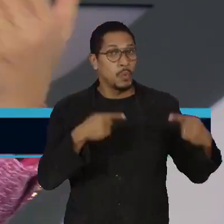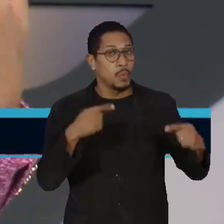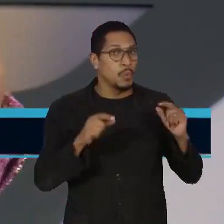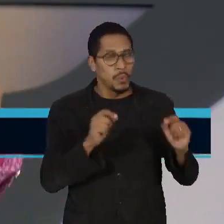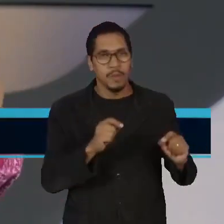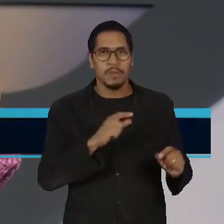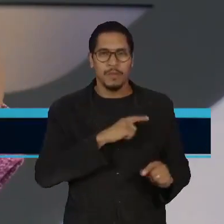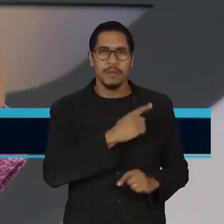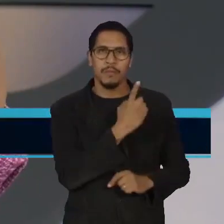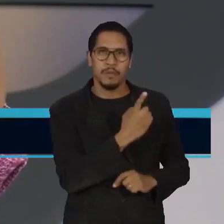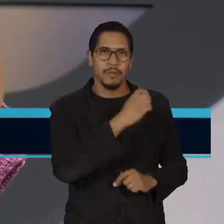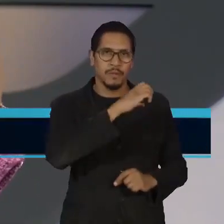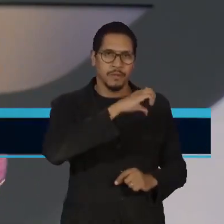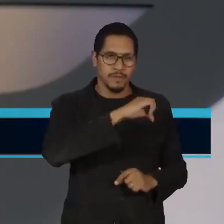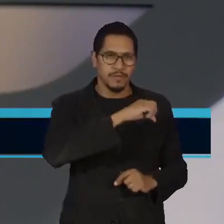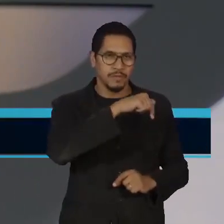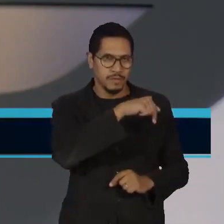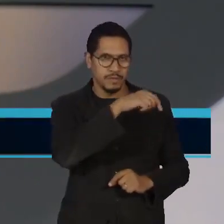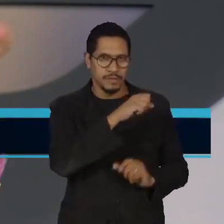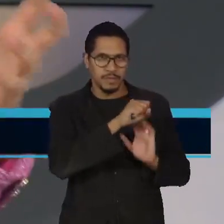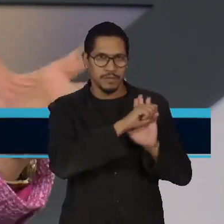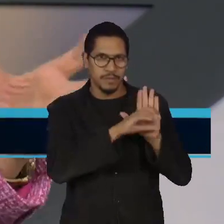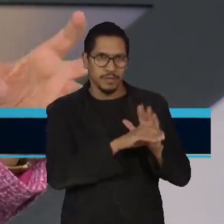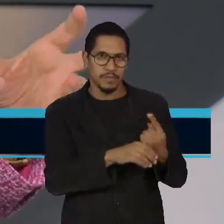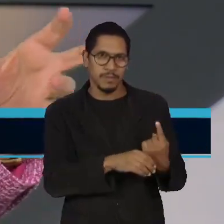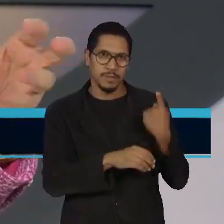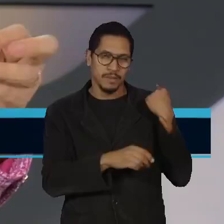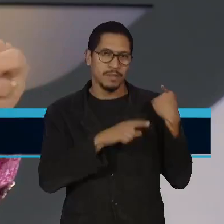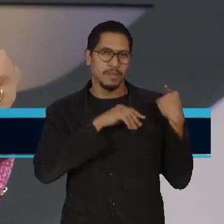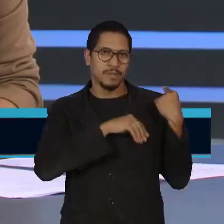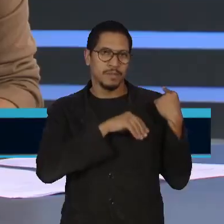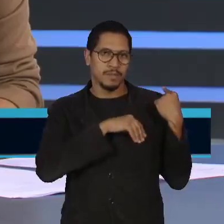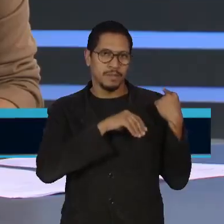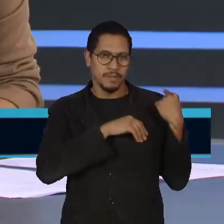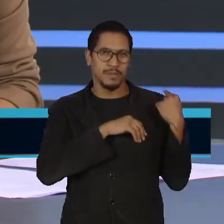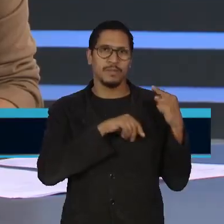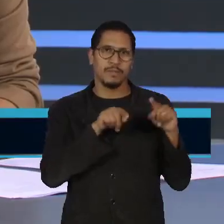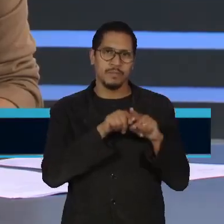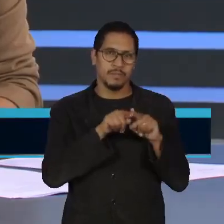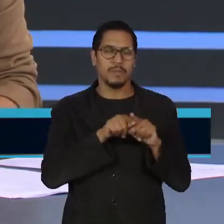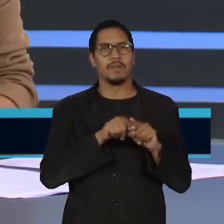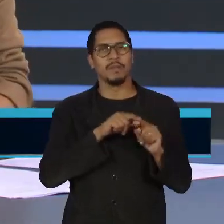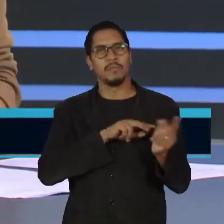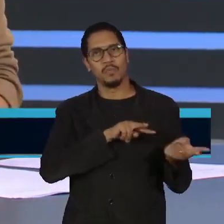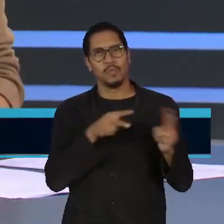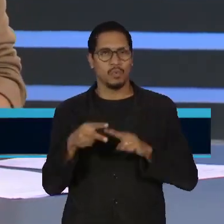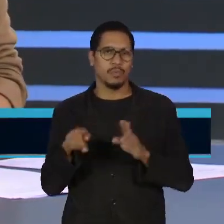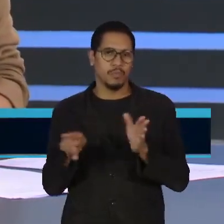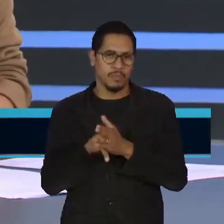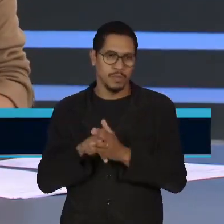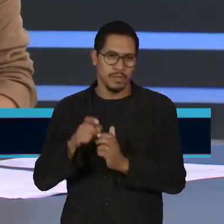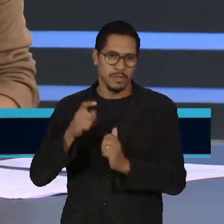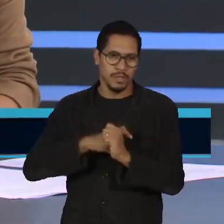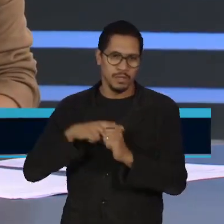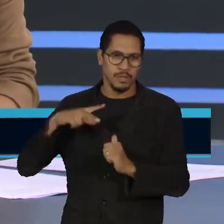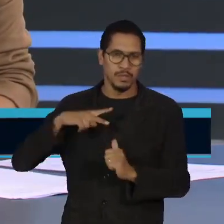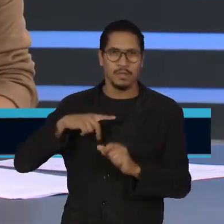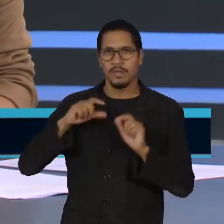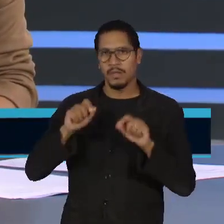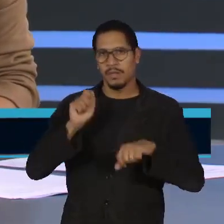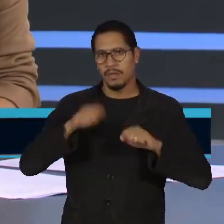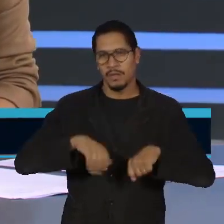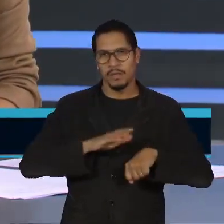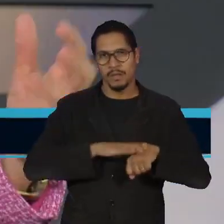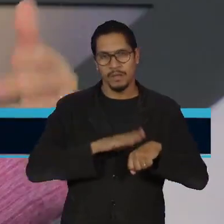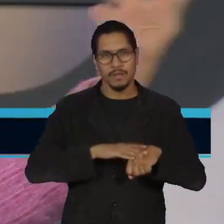década de 70 do século passado, os salários foram substituídos por endividamento privado, e a capacidade do Estado